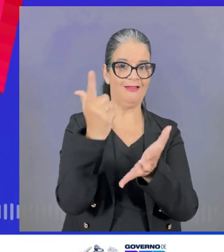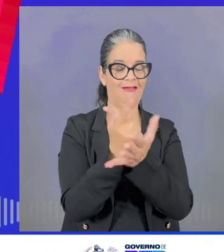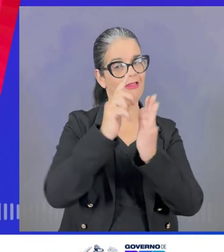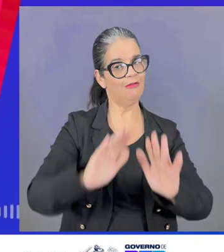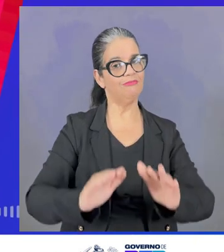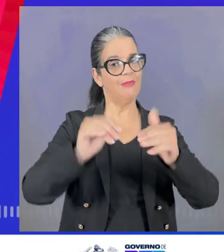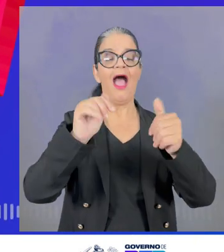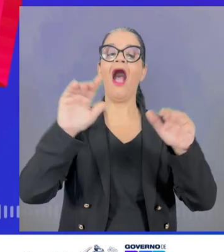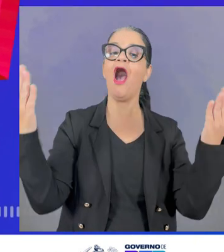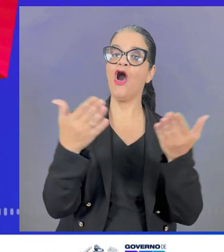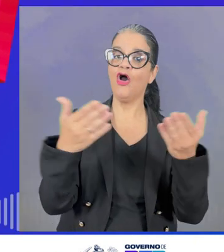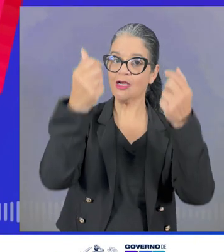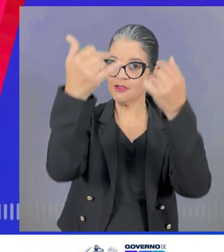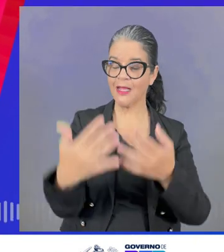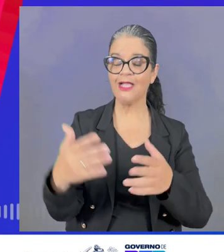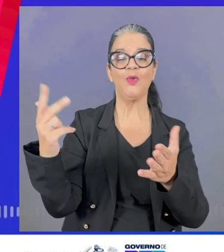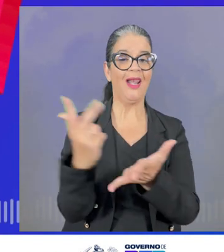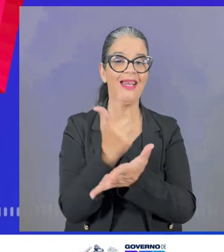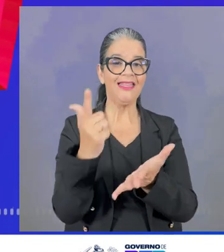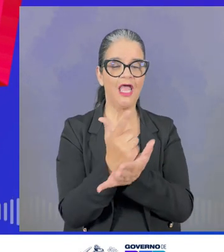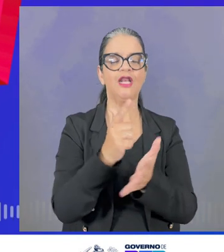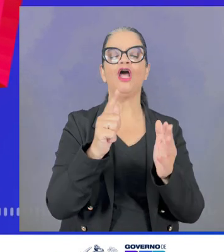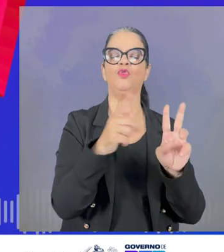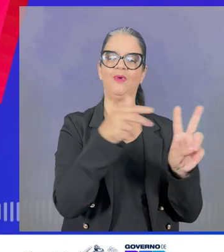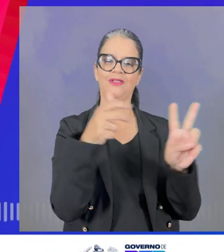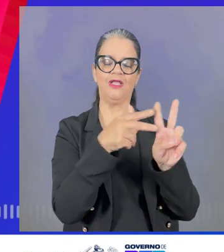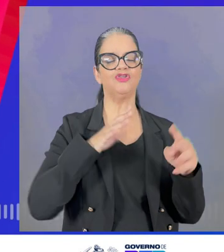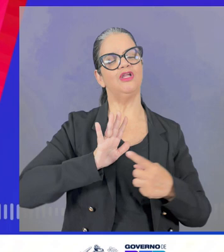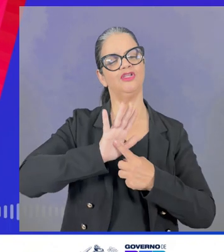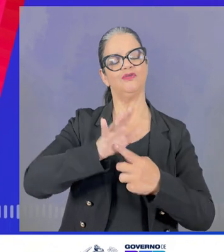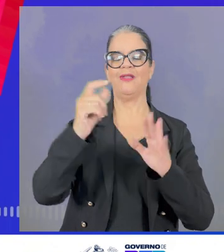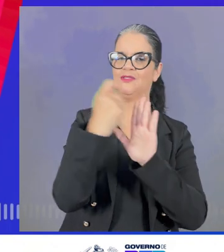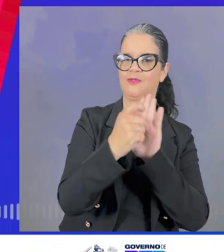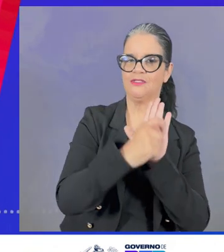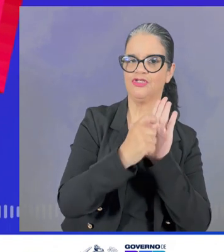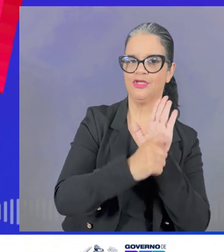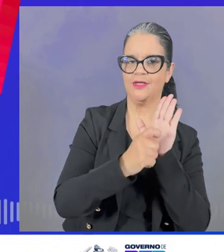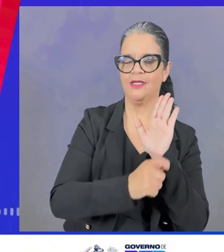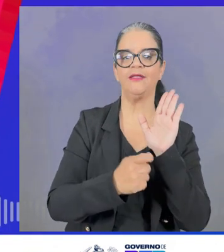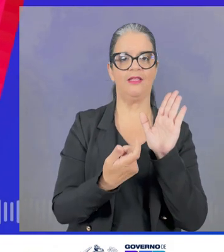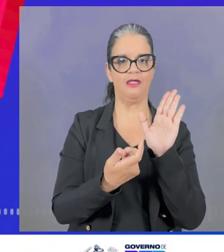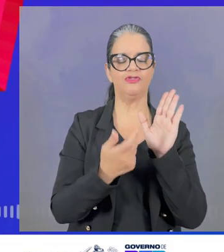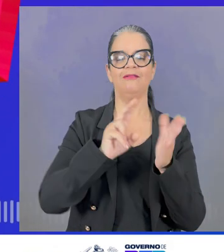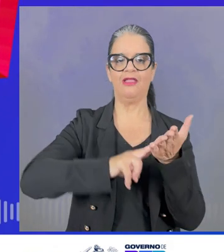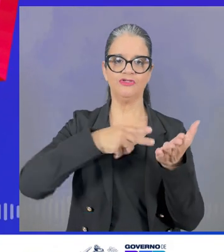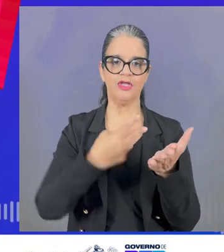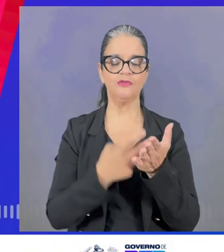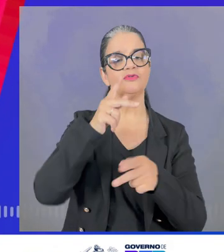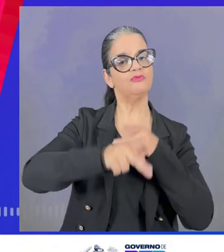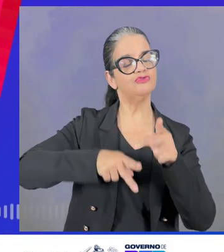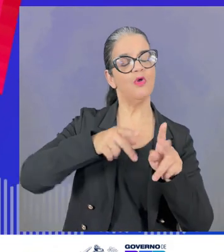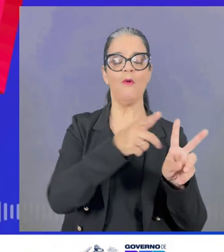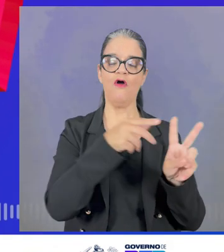agora falando sobre a Literatura indígena estamos diante de uma expressão escrita das culturas de tradições dos povos